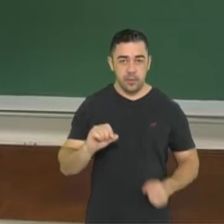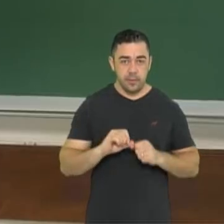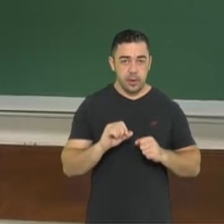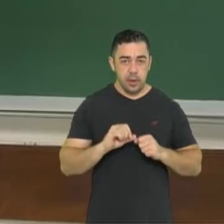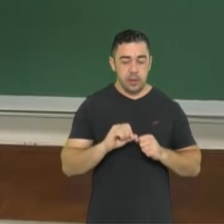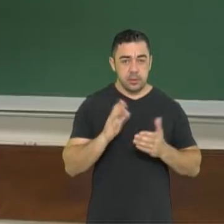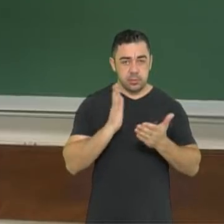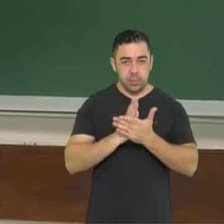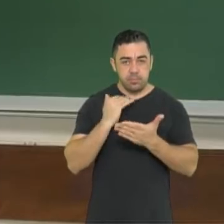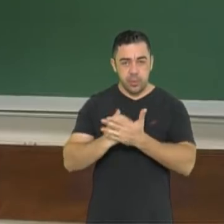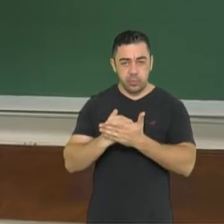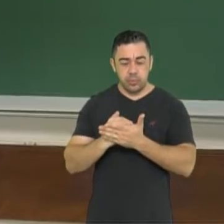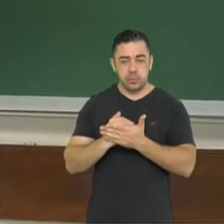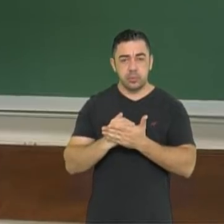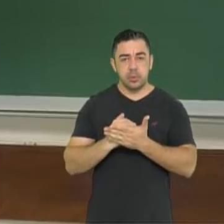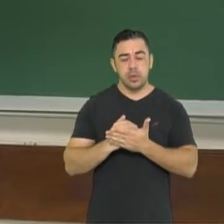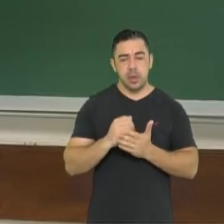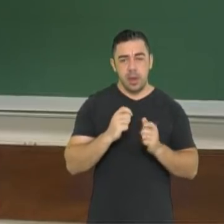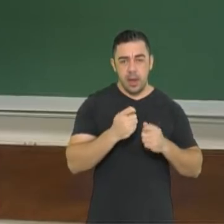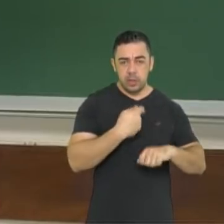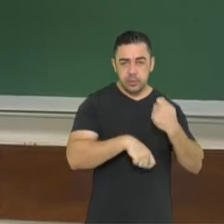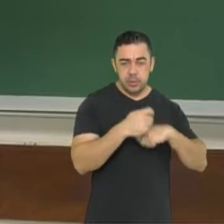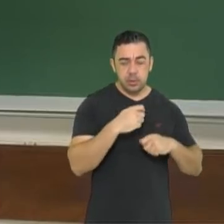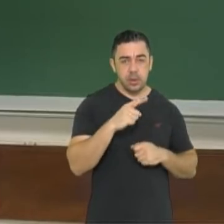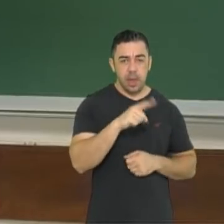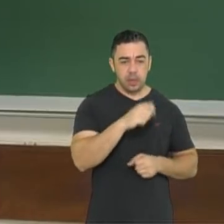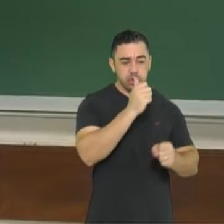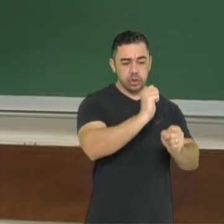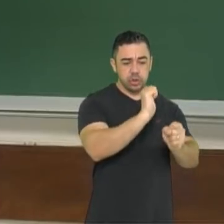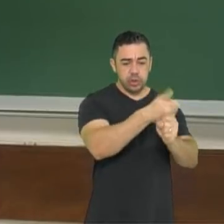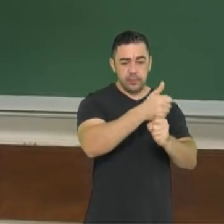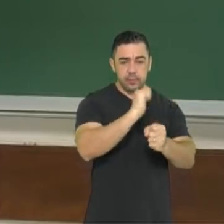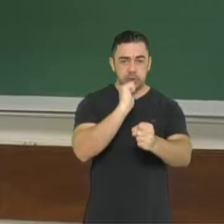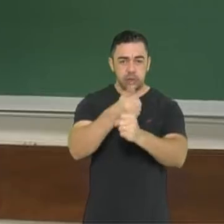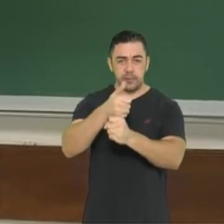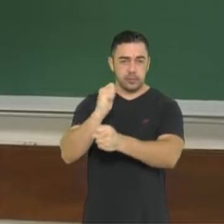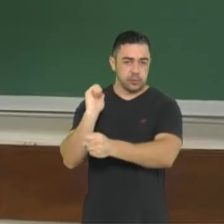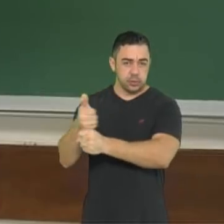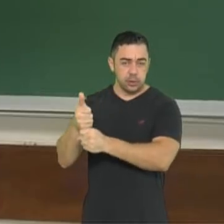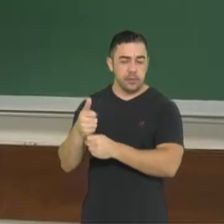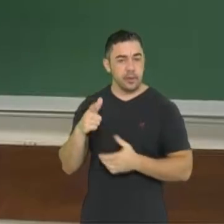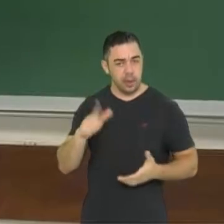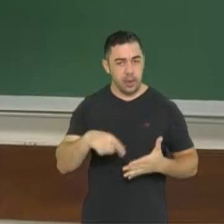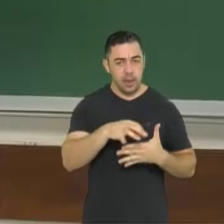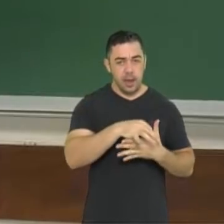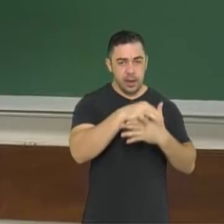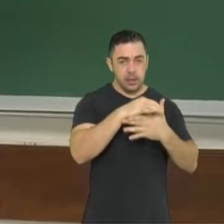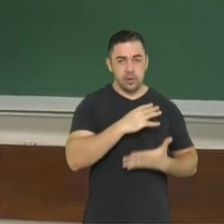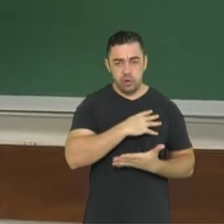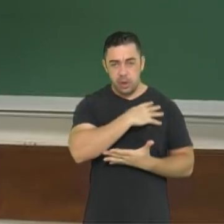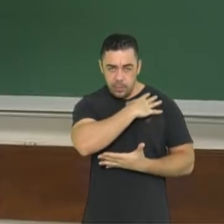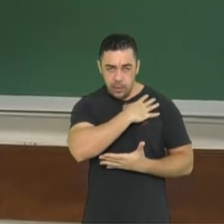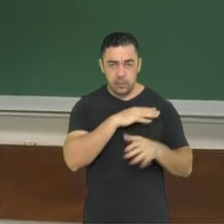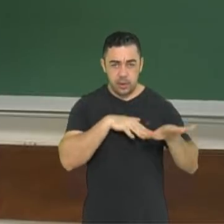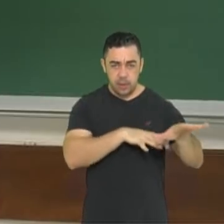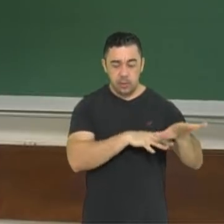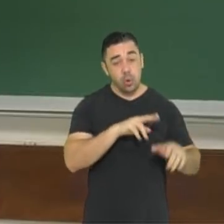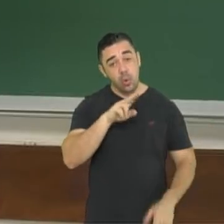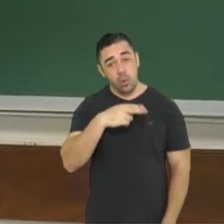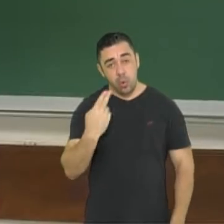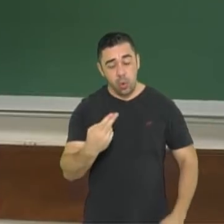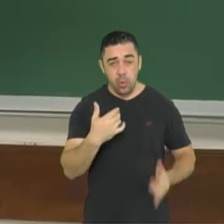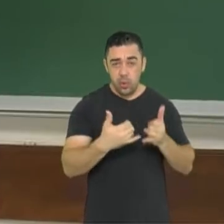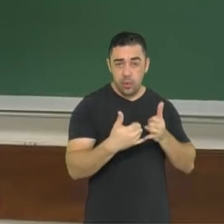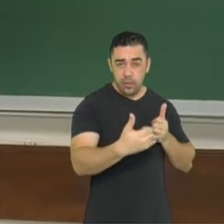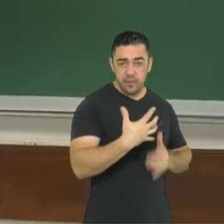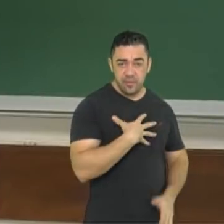uma administração. Esses chefes, líderes de destaques do exército ou de